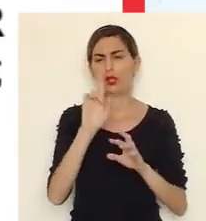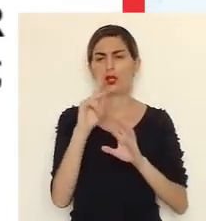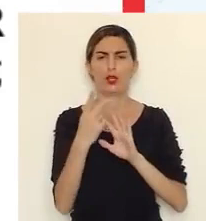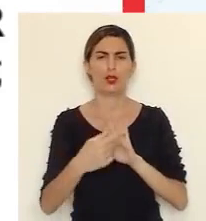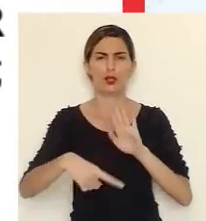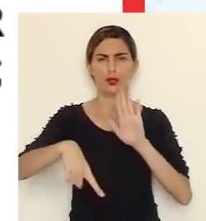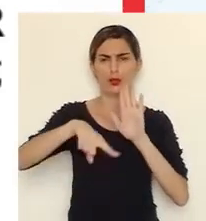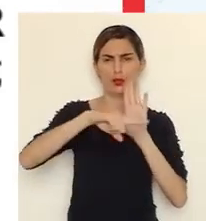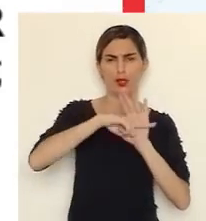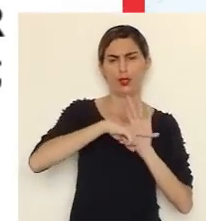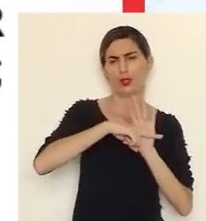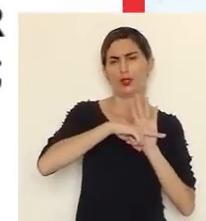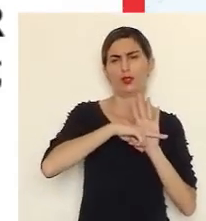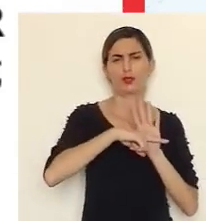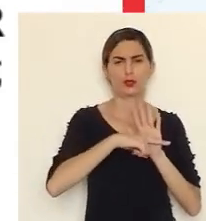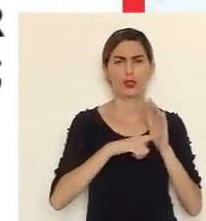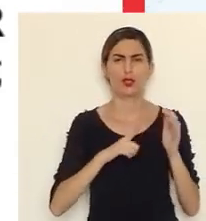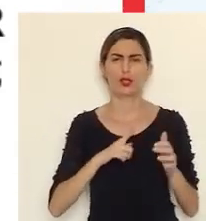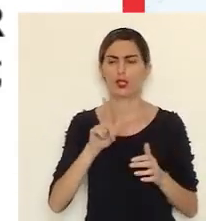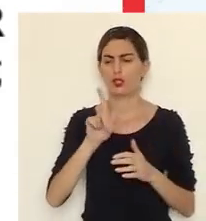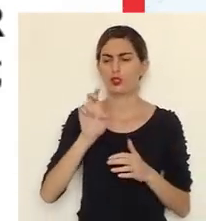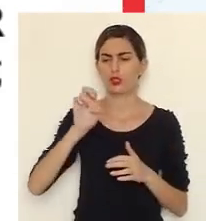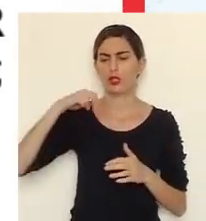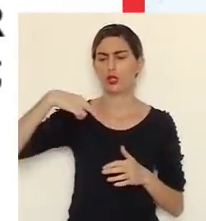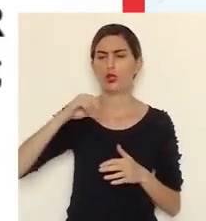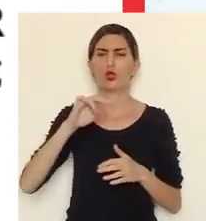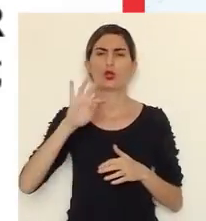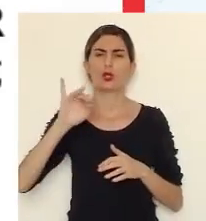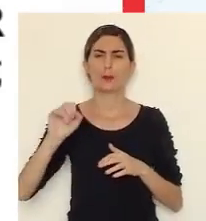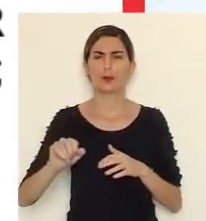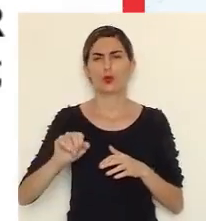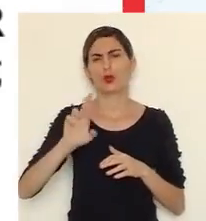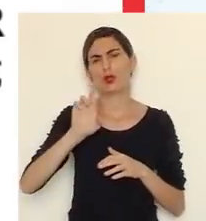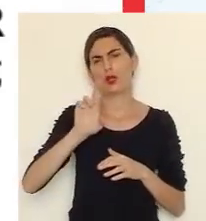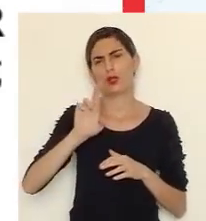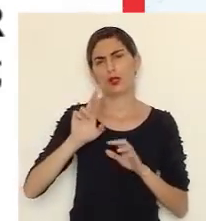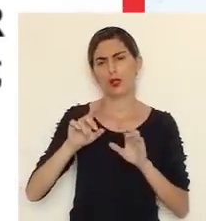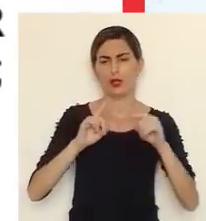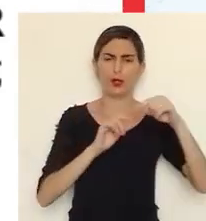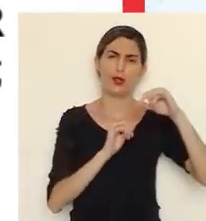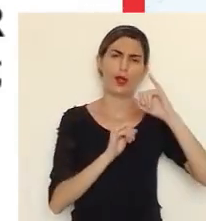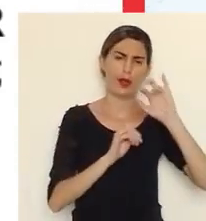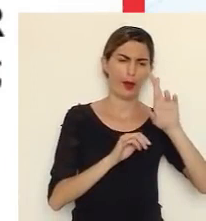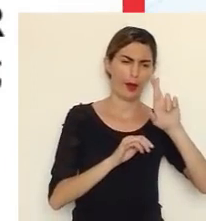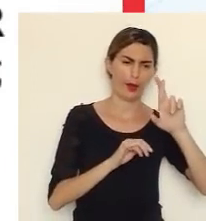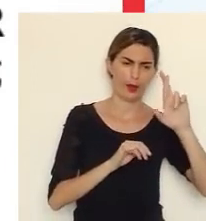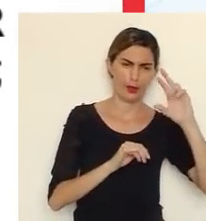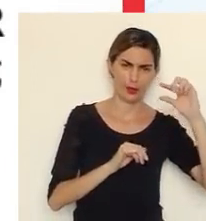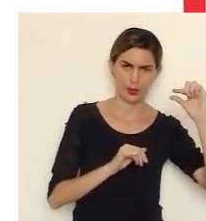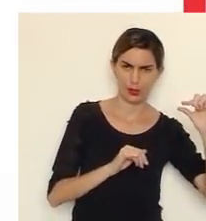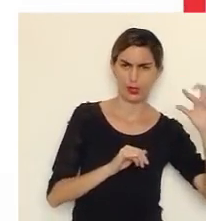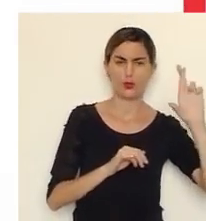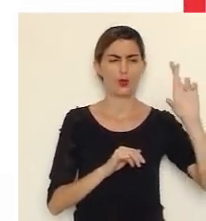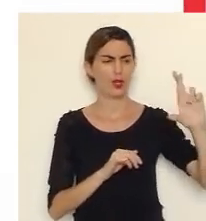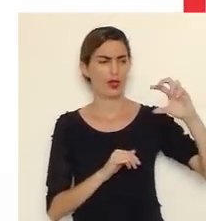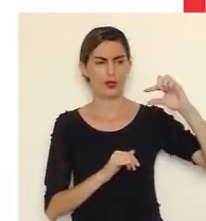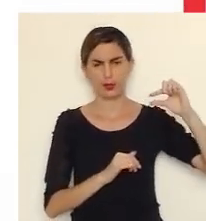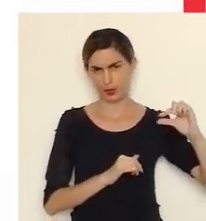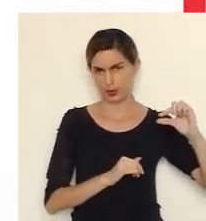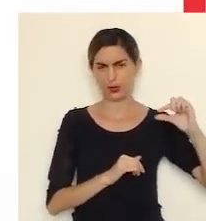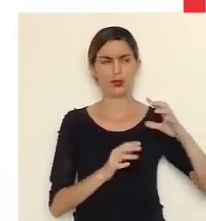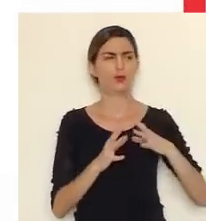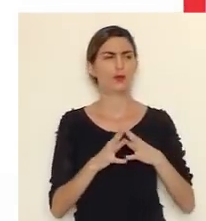têm RH negativo têm genótipo recessivo, Rzinho, Rzinho. Vamos falar